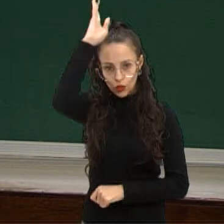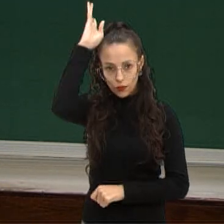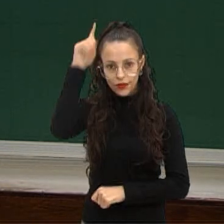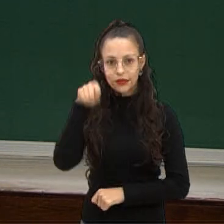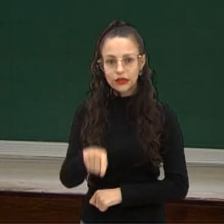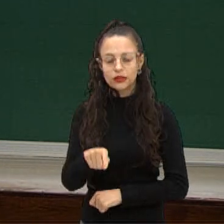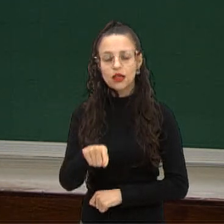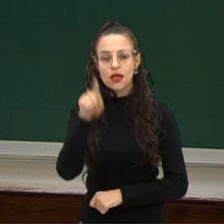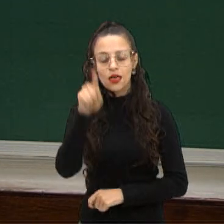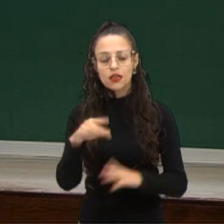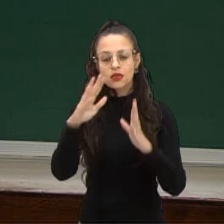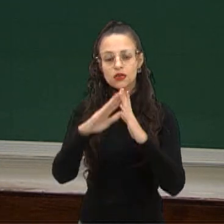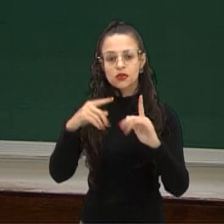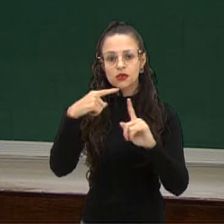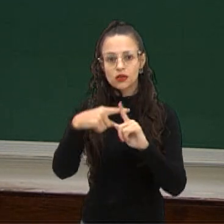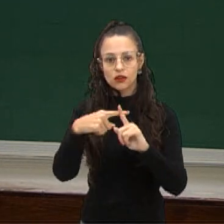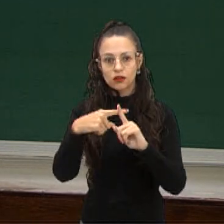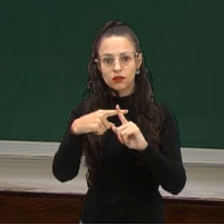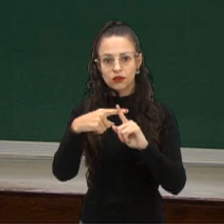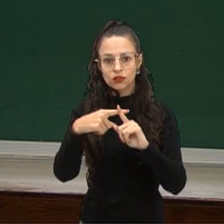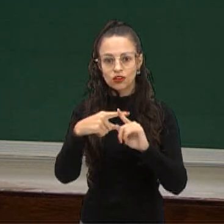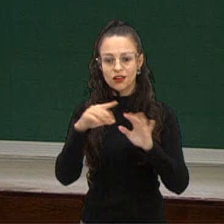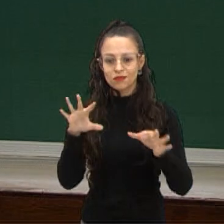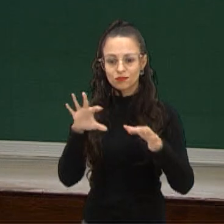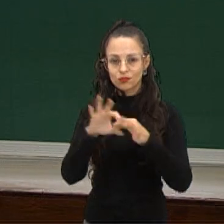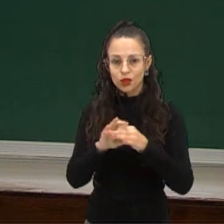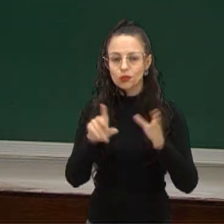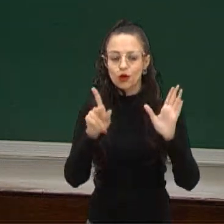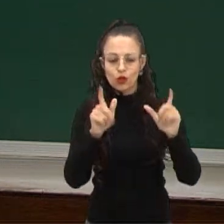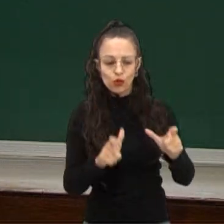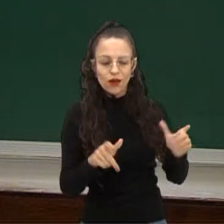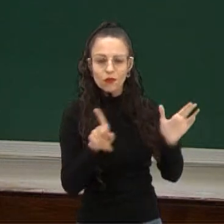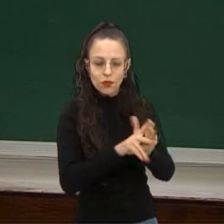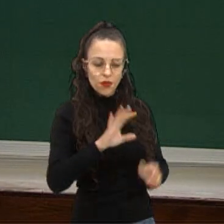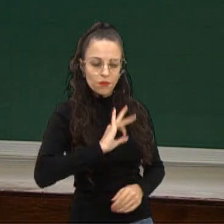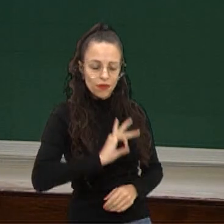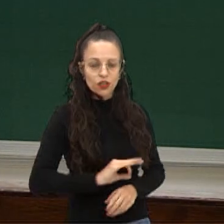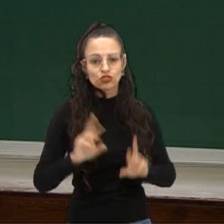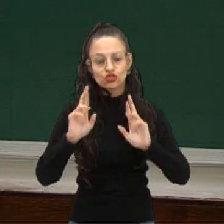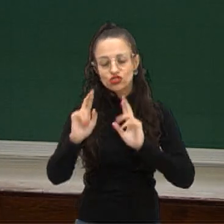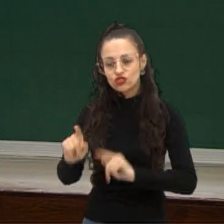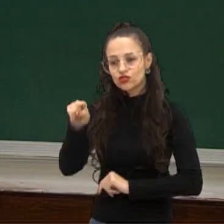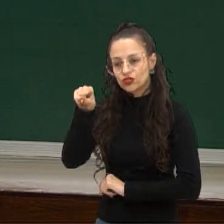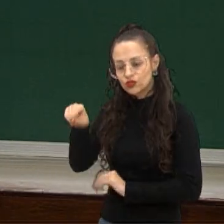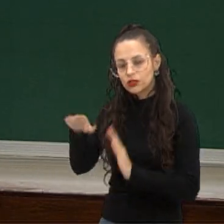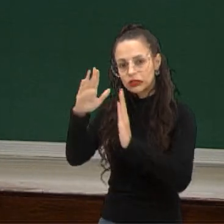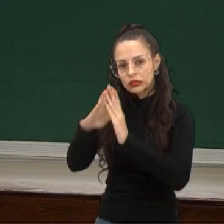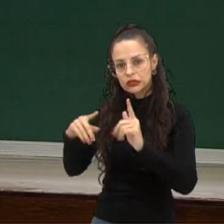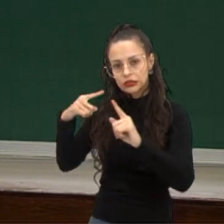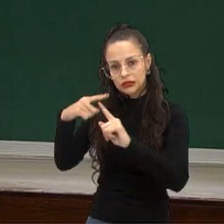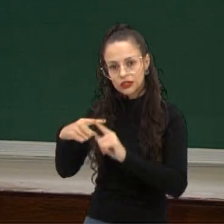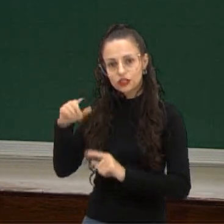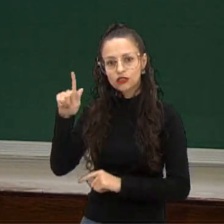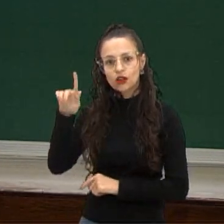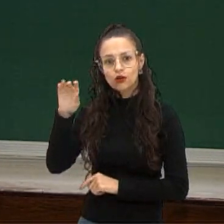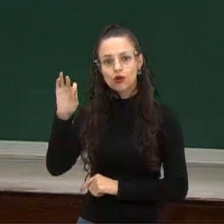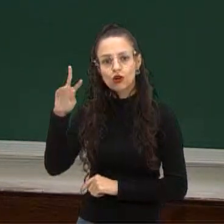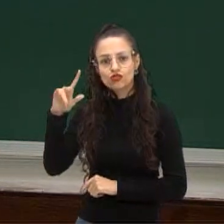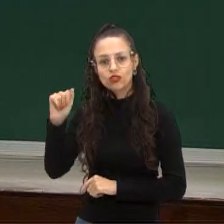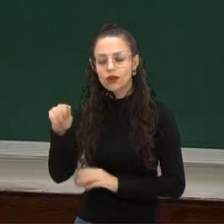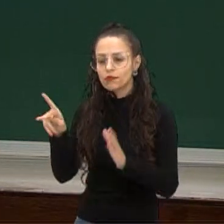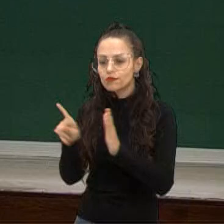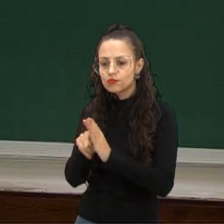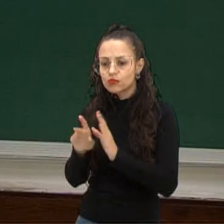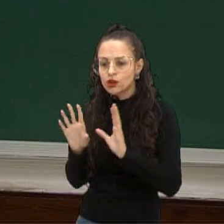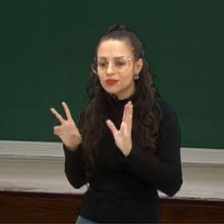românicas, elas são igrejas de anexa de mosteiros, diferente das igrejas góticas, que são catedrais, são de